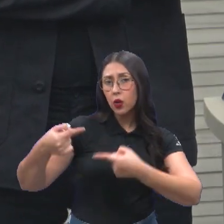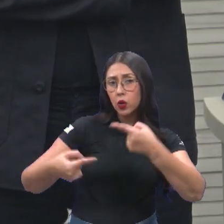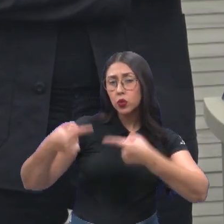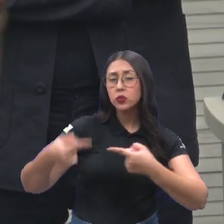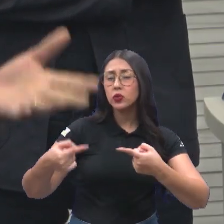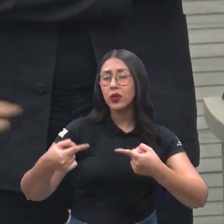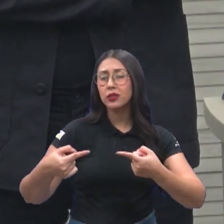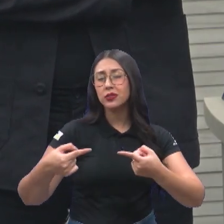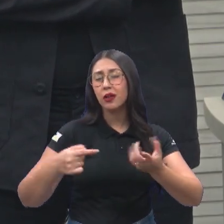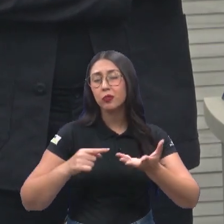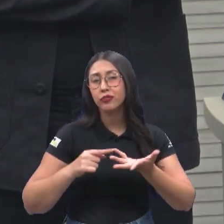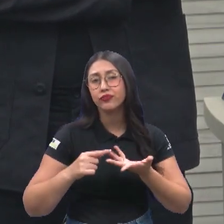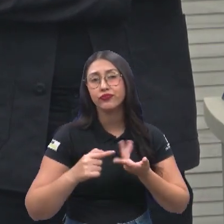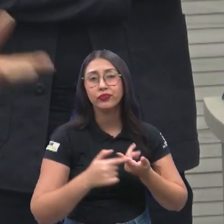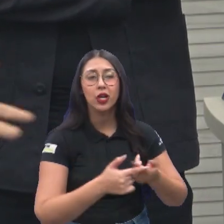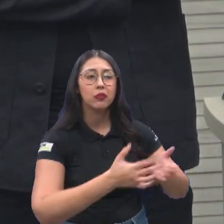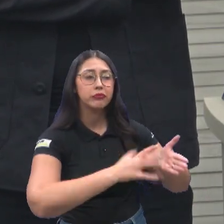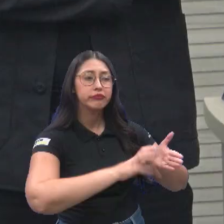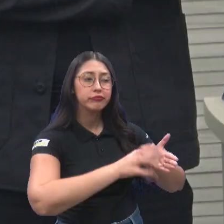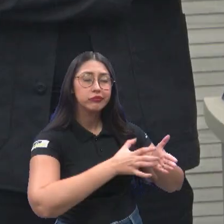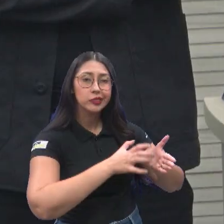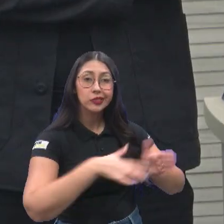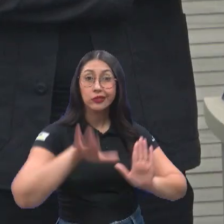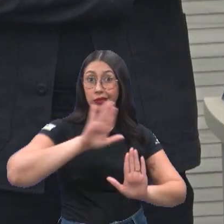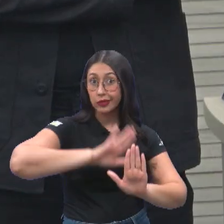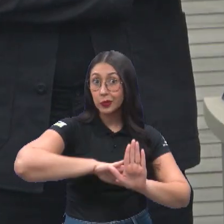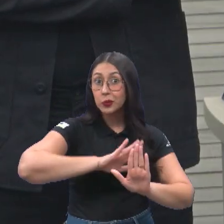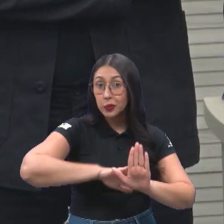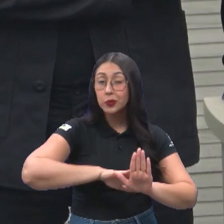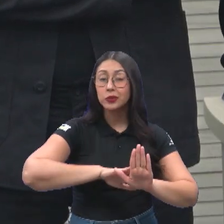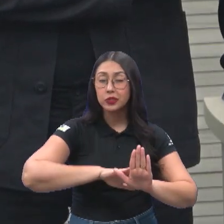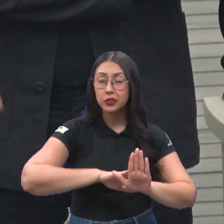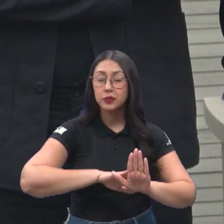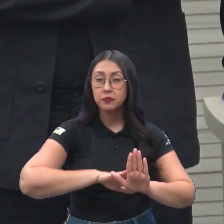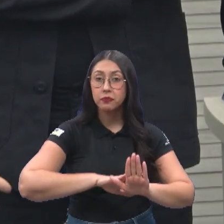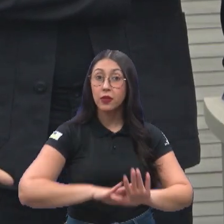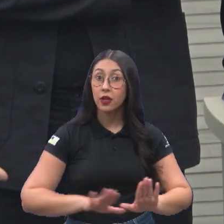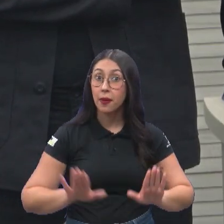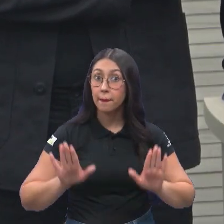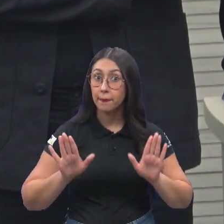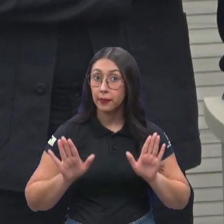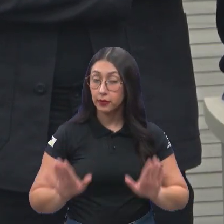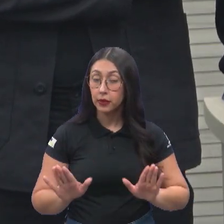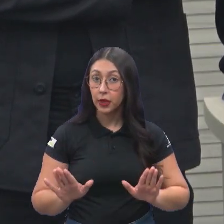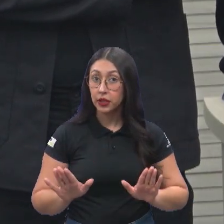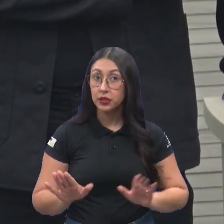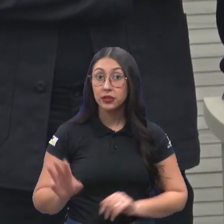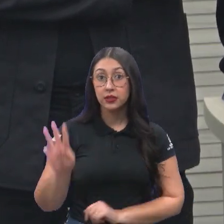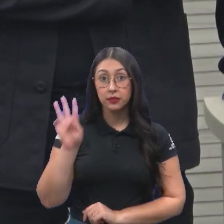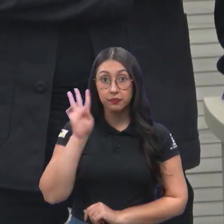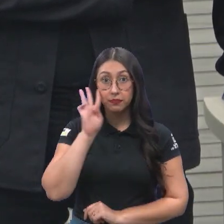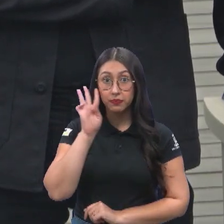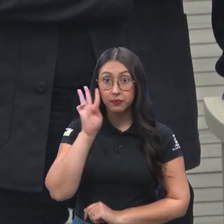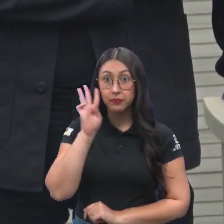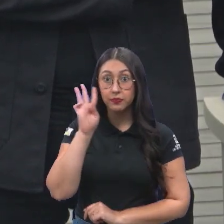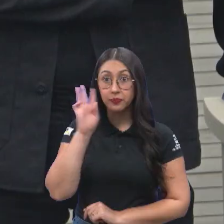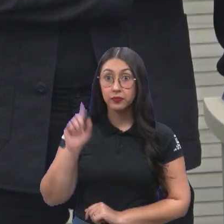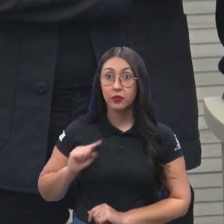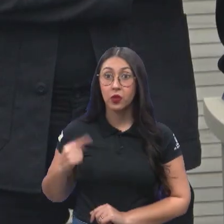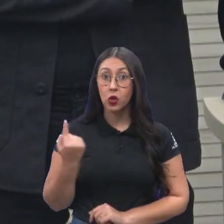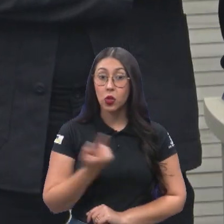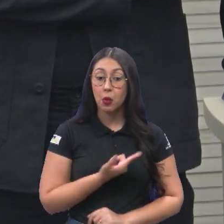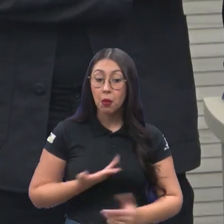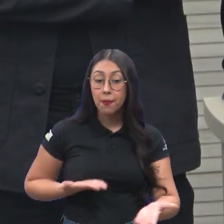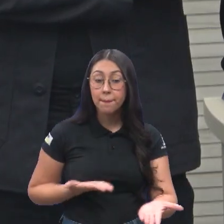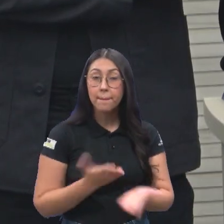são partidárias, ideológicas, não é? Mas na terça-feira nós aprovamos o